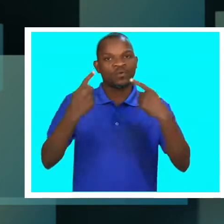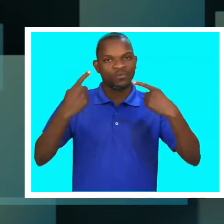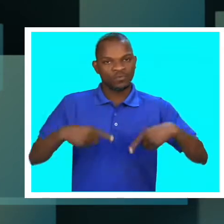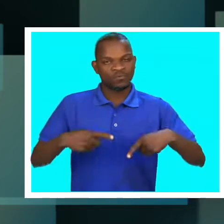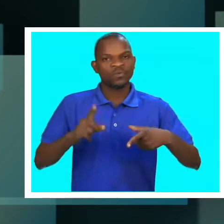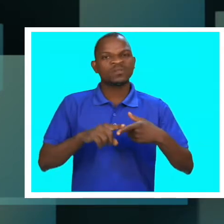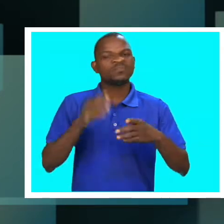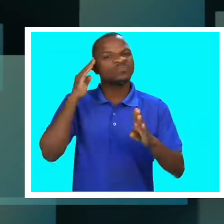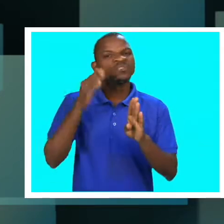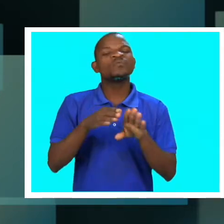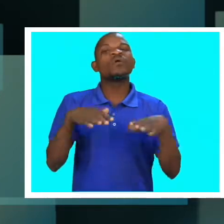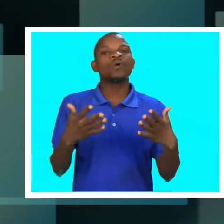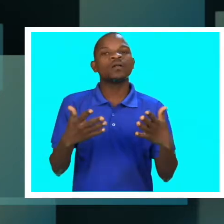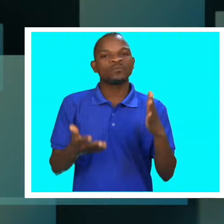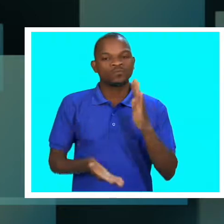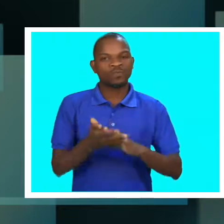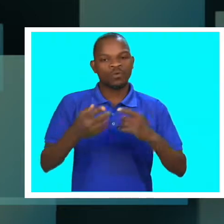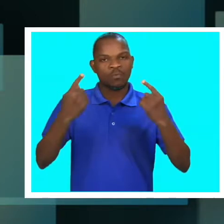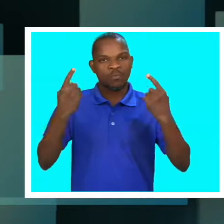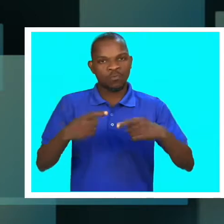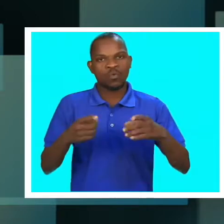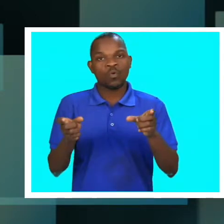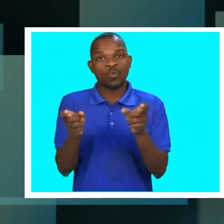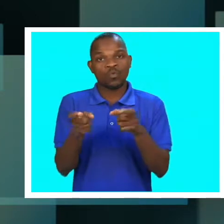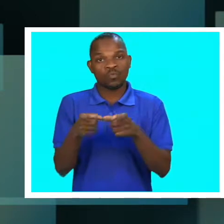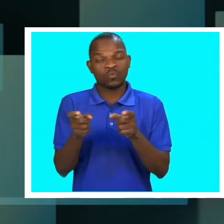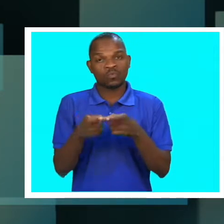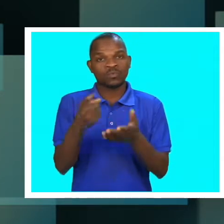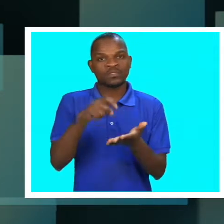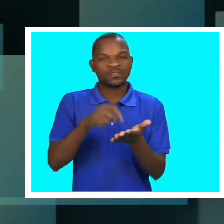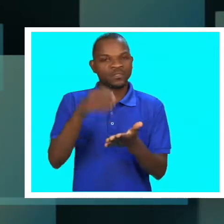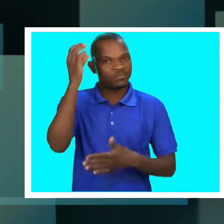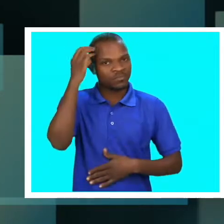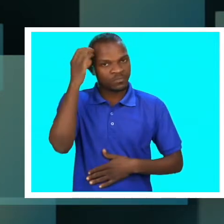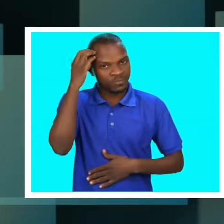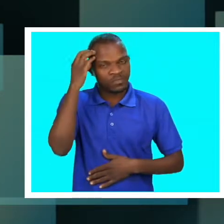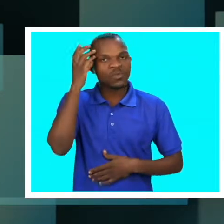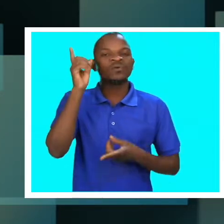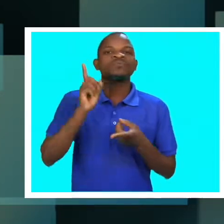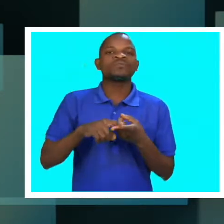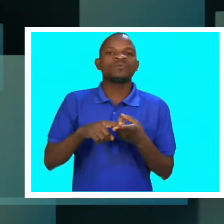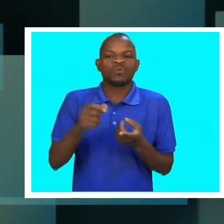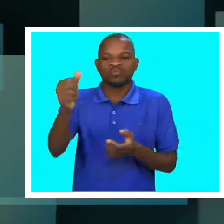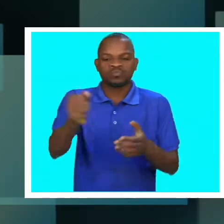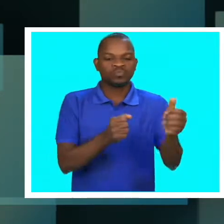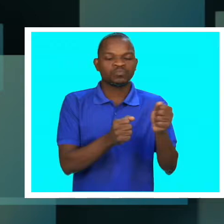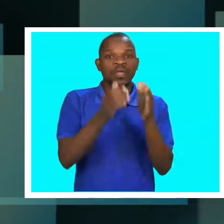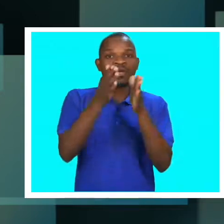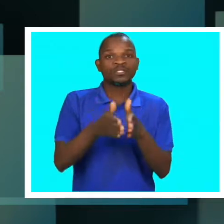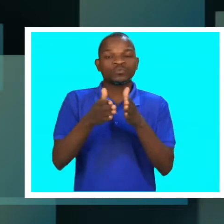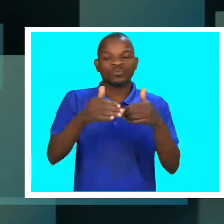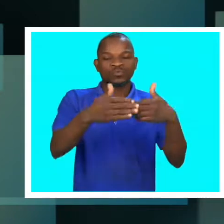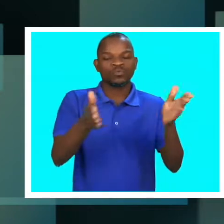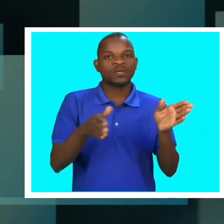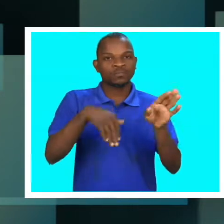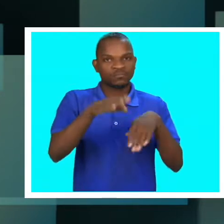torneio. Que era dar rodagem aos clubes, pôr as equipas da cidade de Maputo a jogar e trazer o